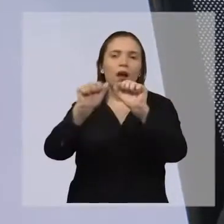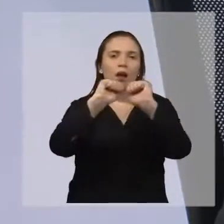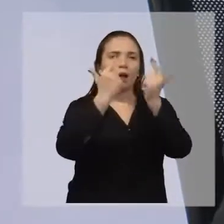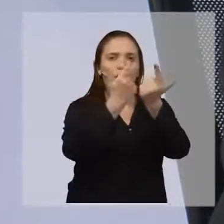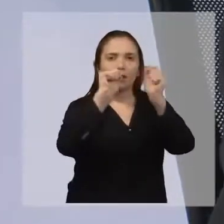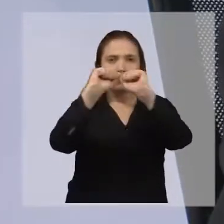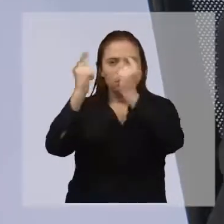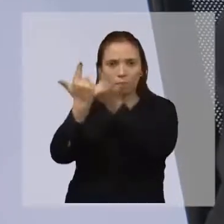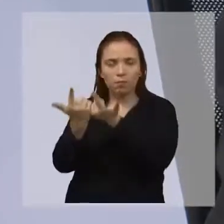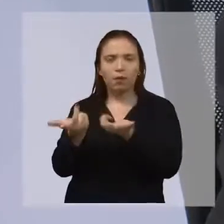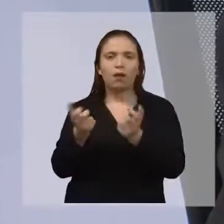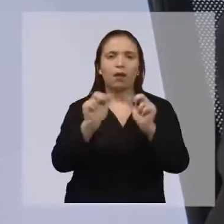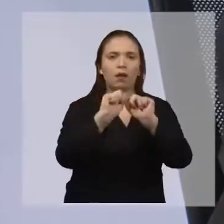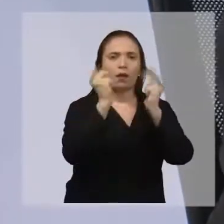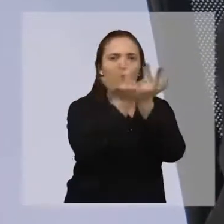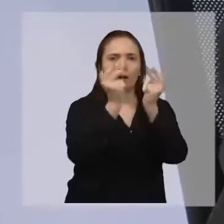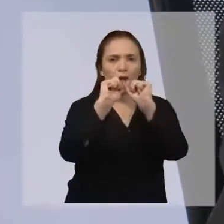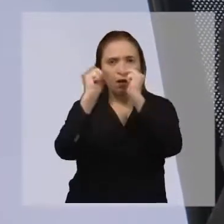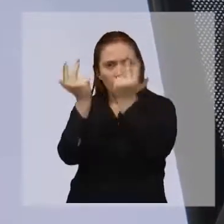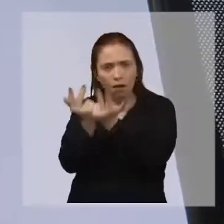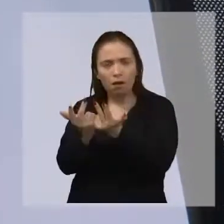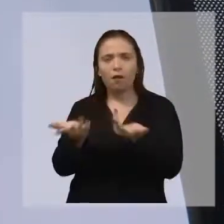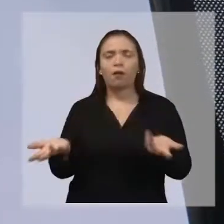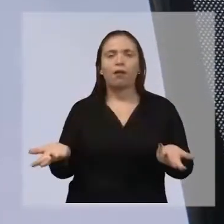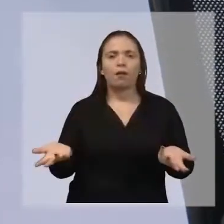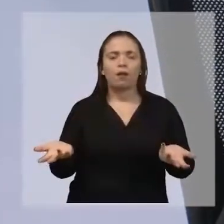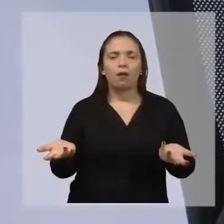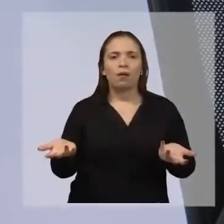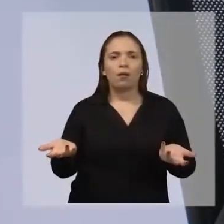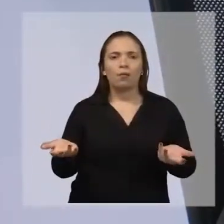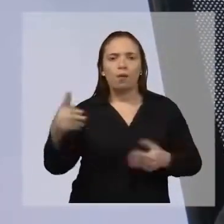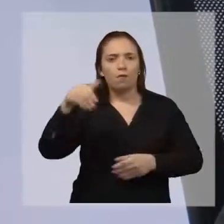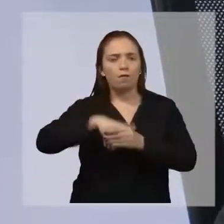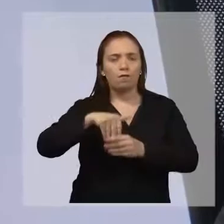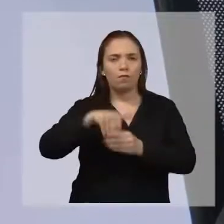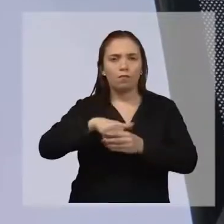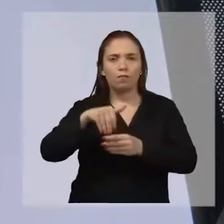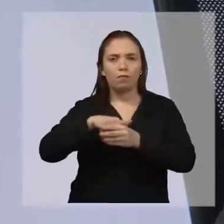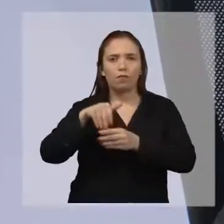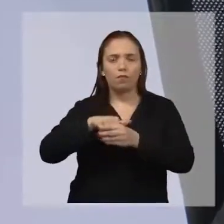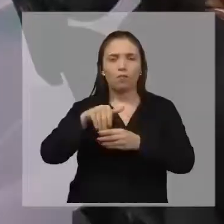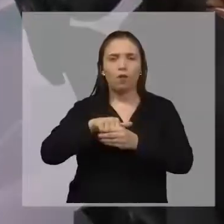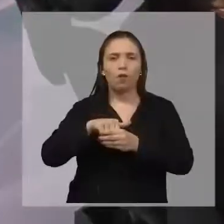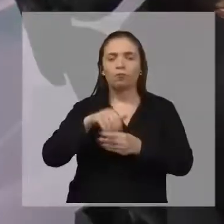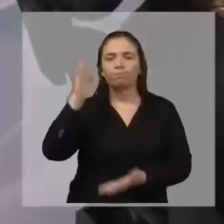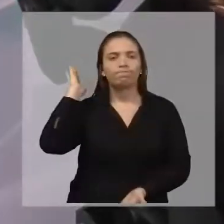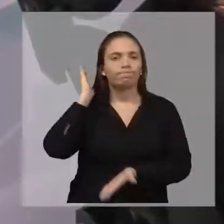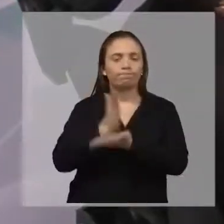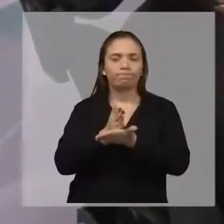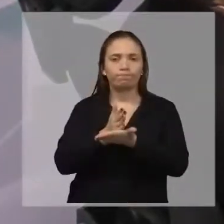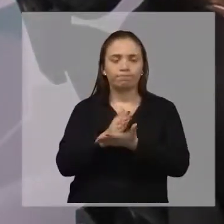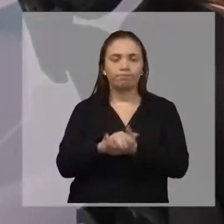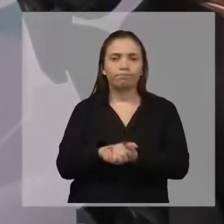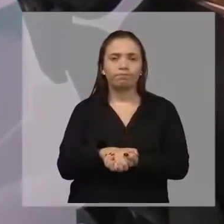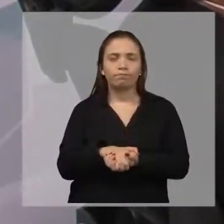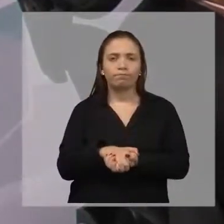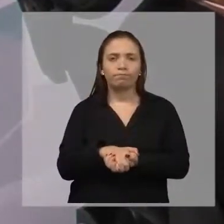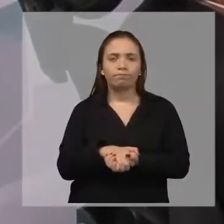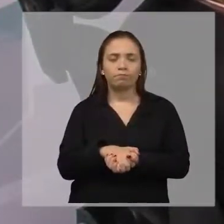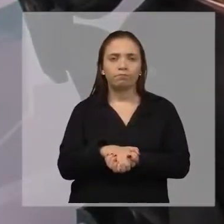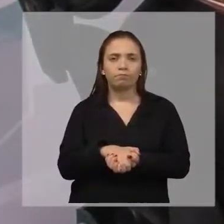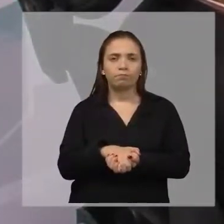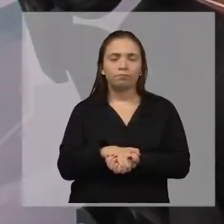Vereadores, a não eleição dos chefes dos poderes executivos, isso demonstra que houve